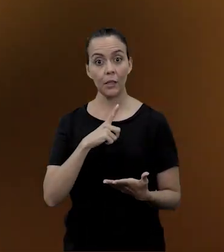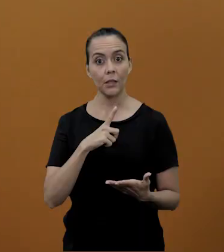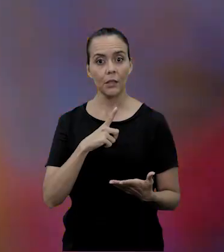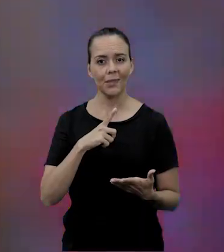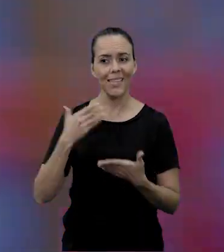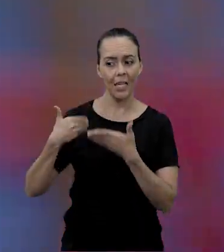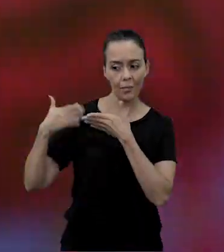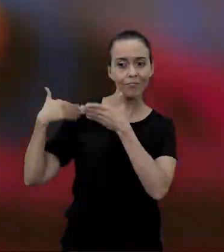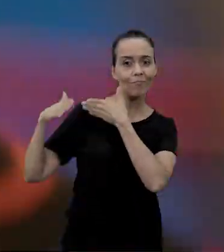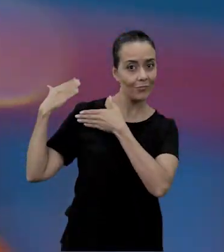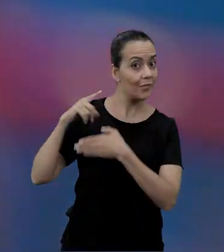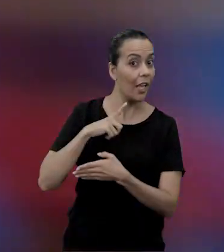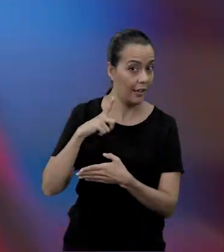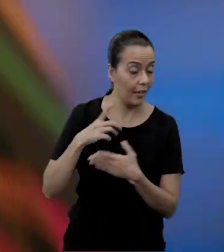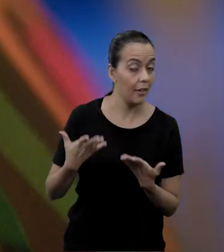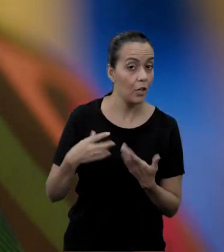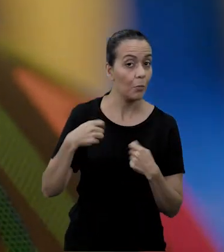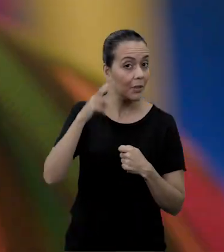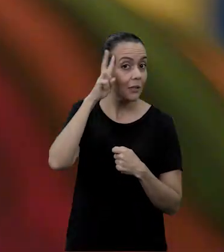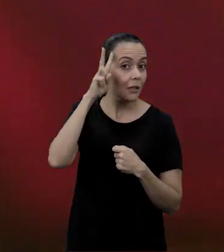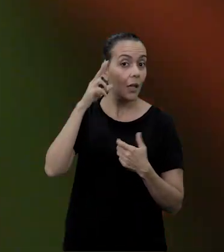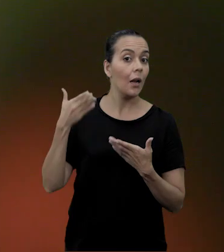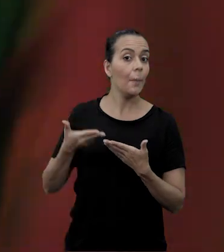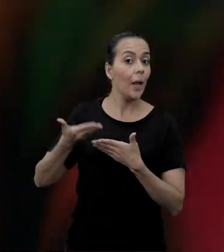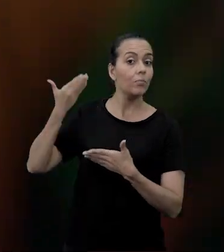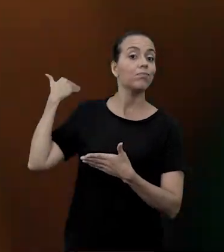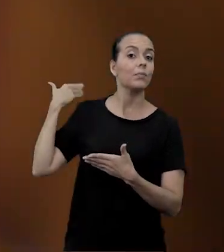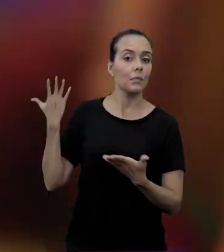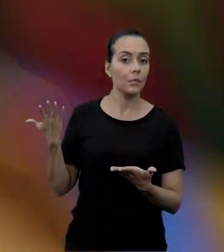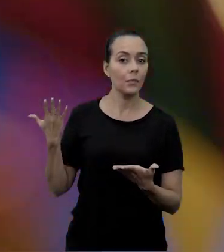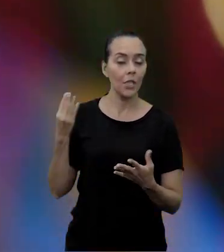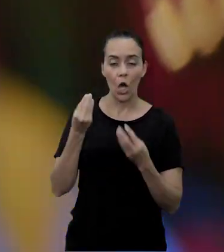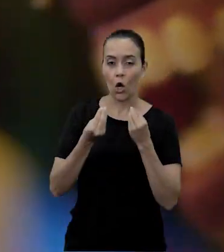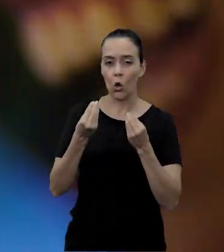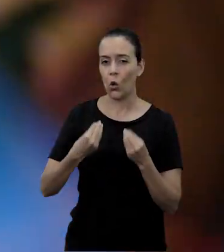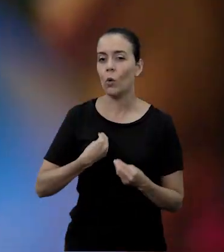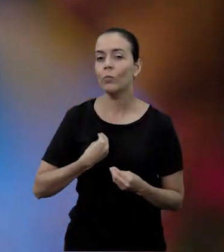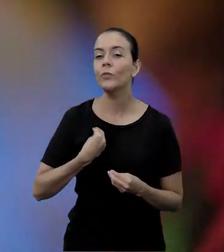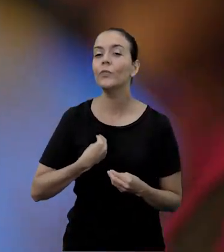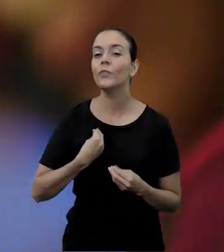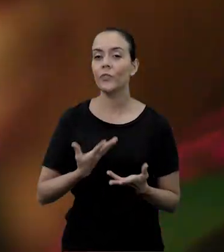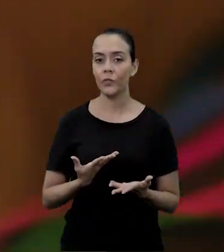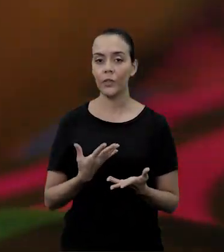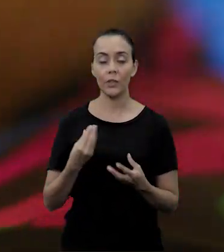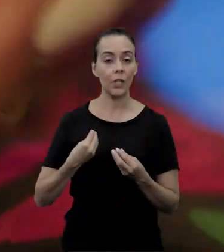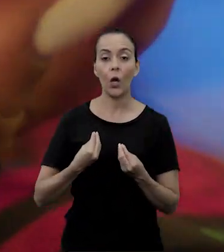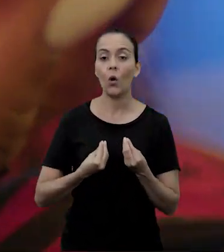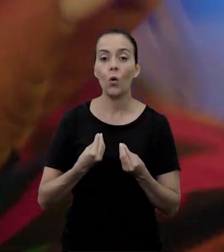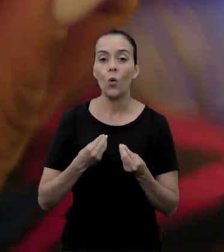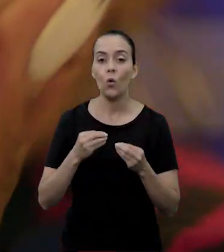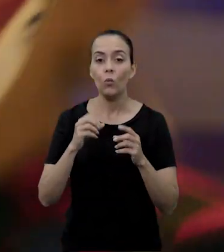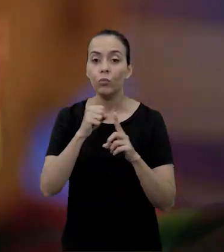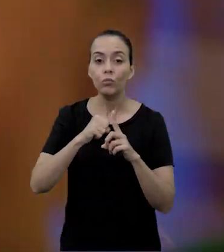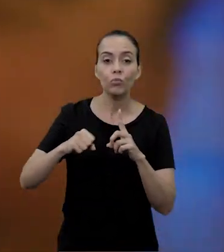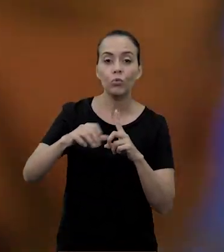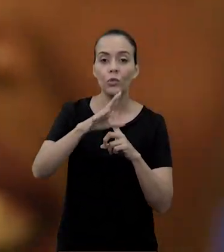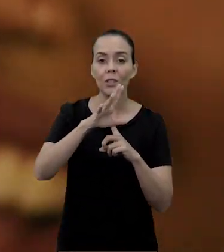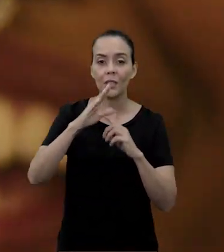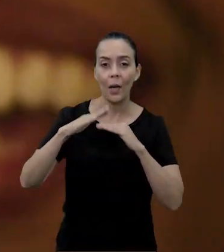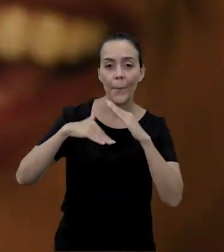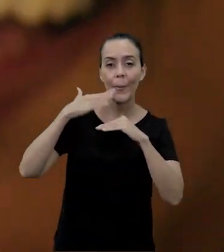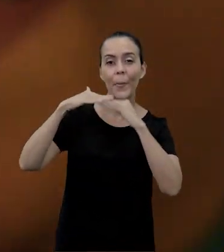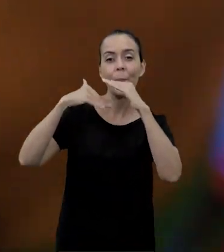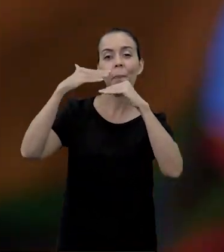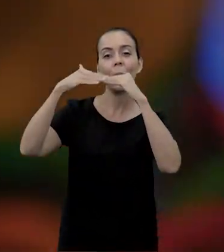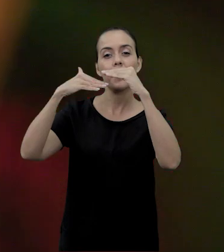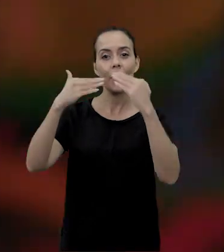uma ancestralidade, de onde vemos, participamos da construção da sociedade brasileira,